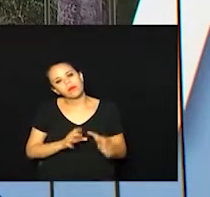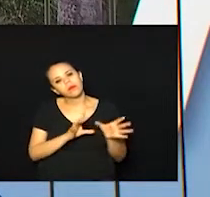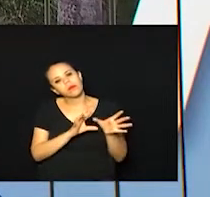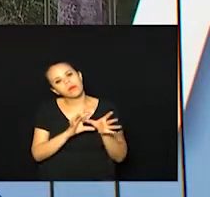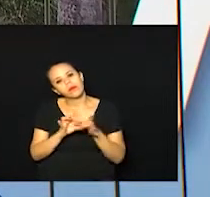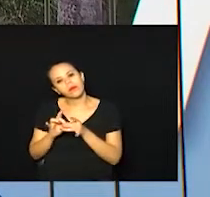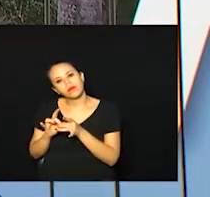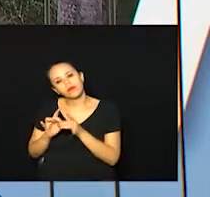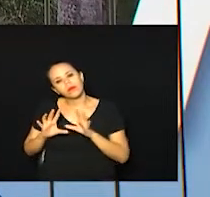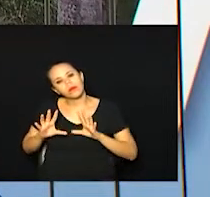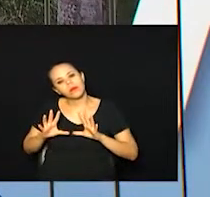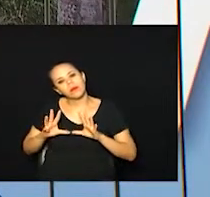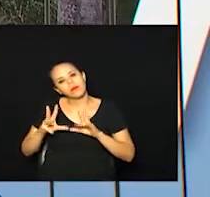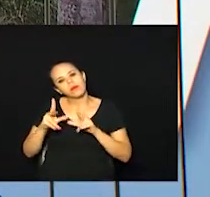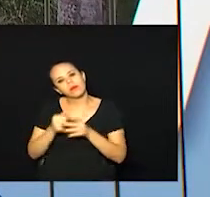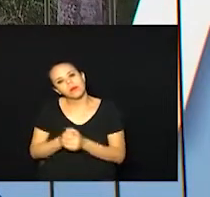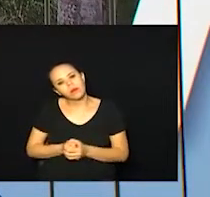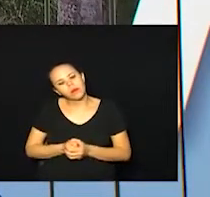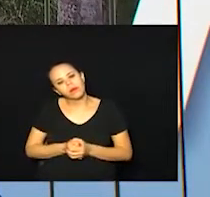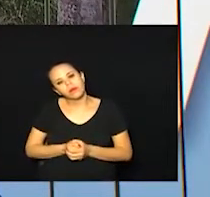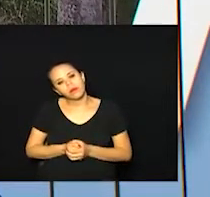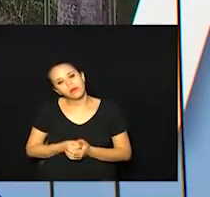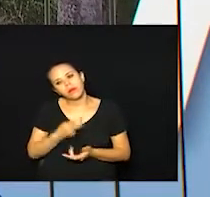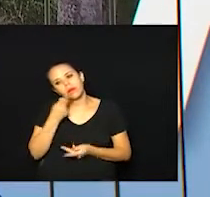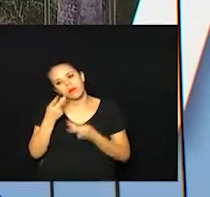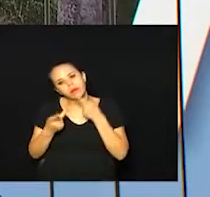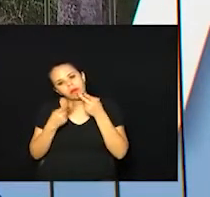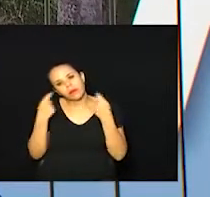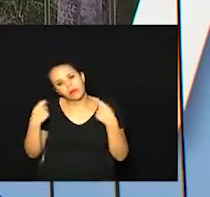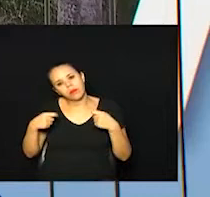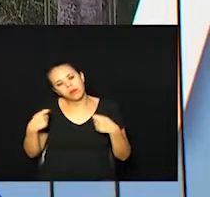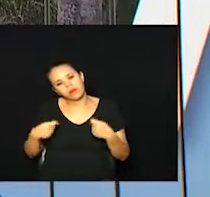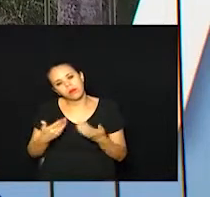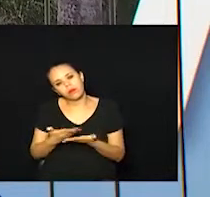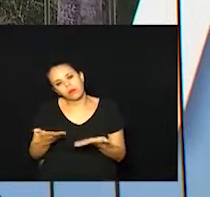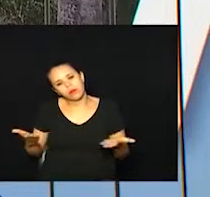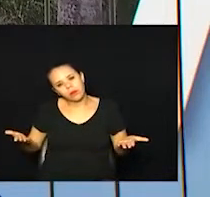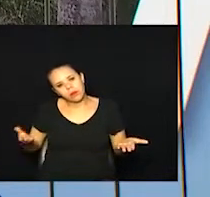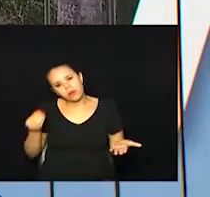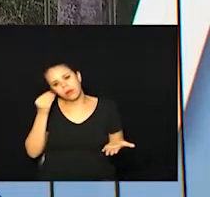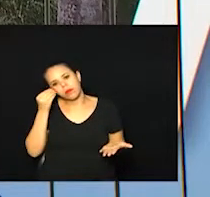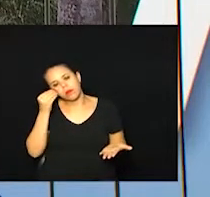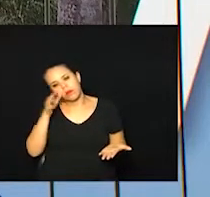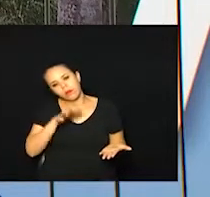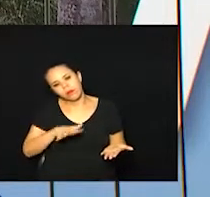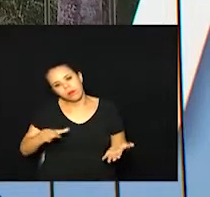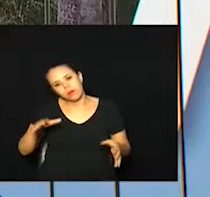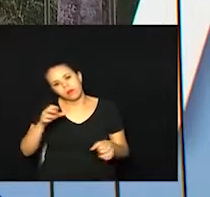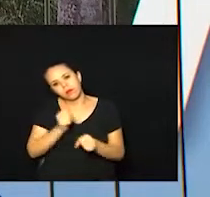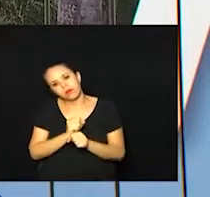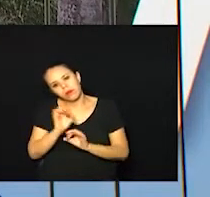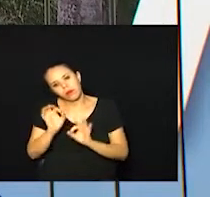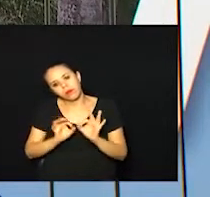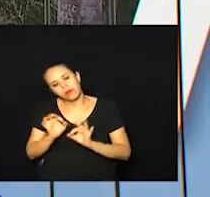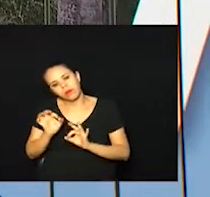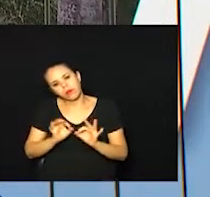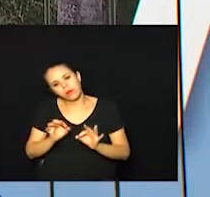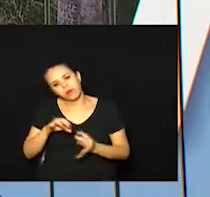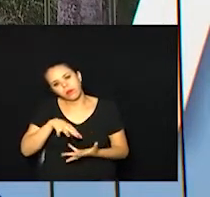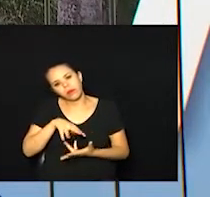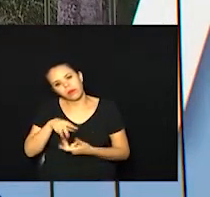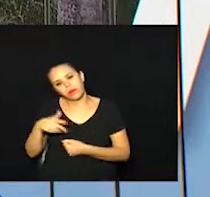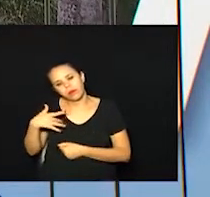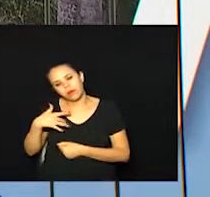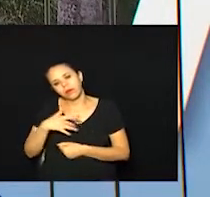contexto em que todos falavam da necessidade dessa testagem em massa também, a Organização Mundial